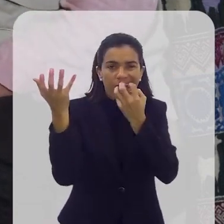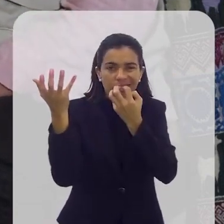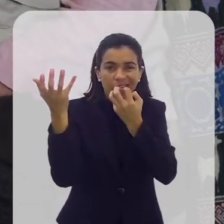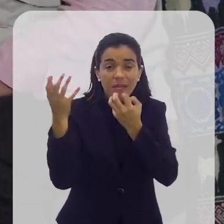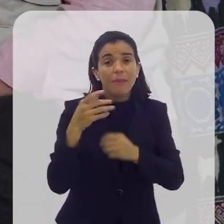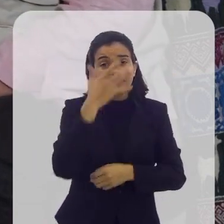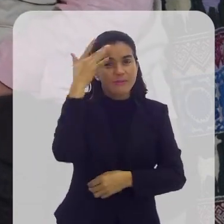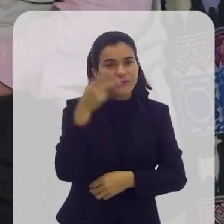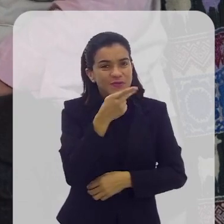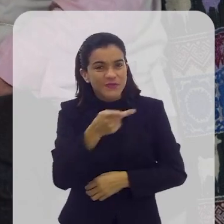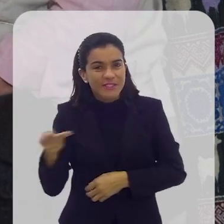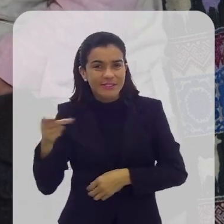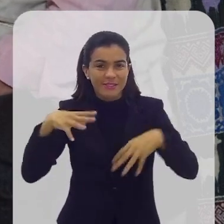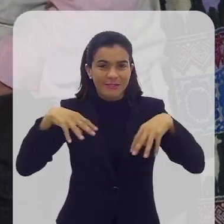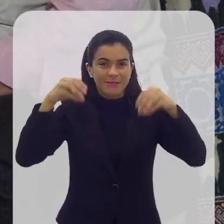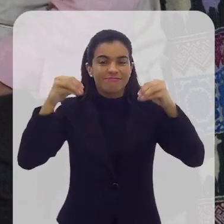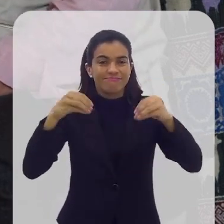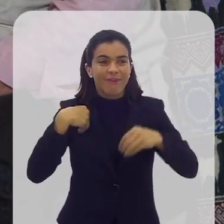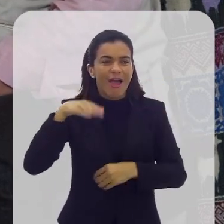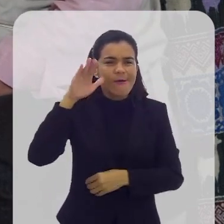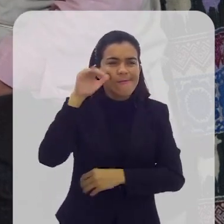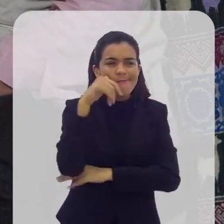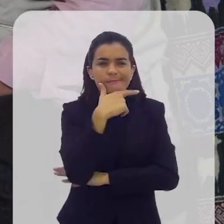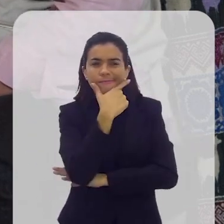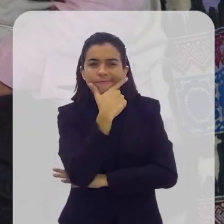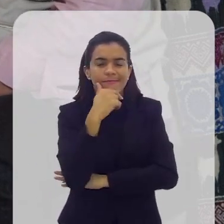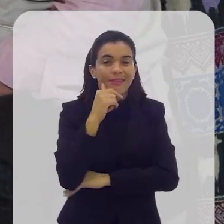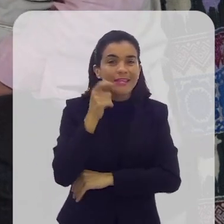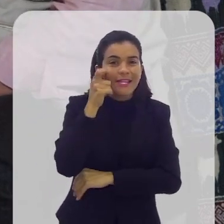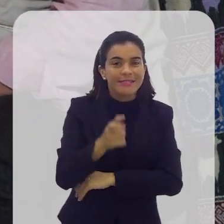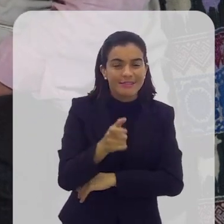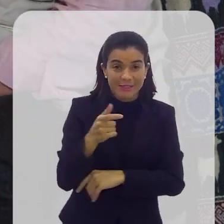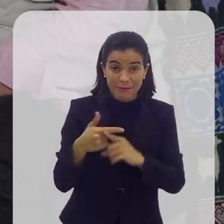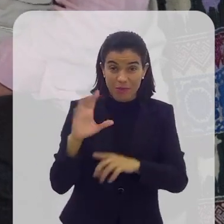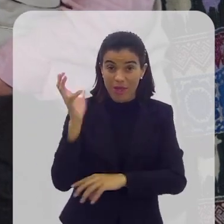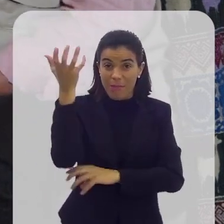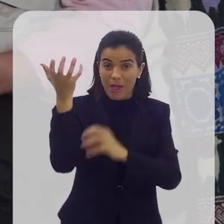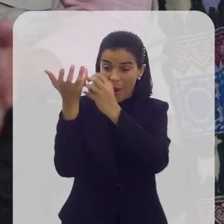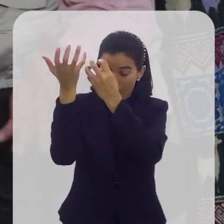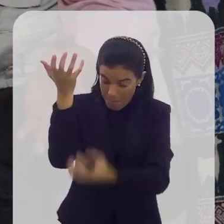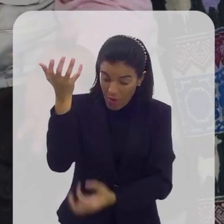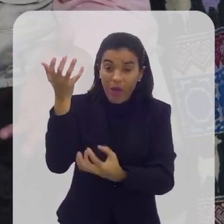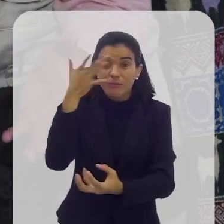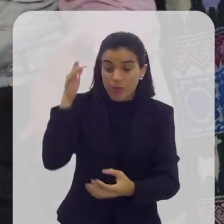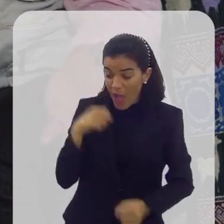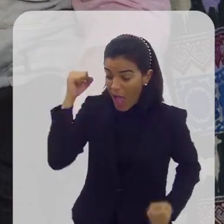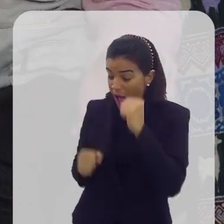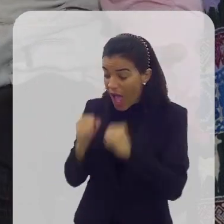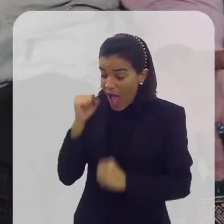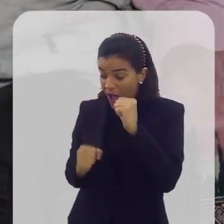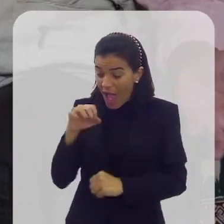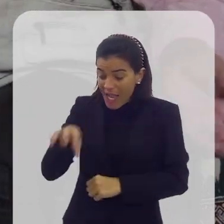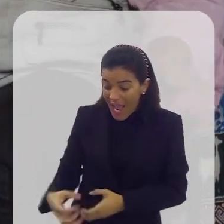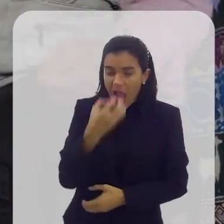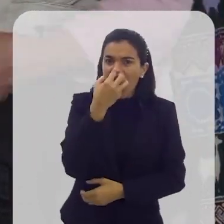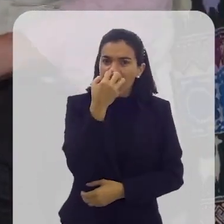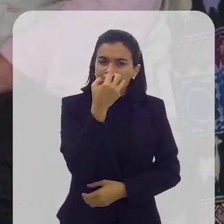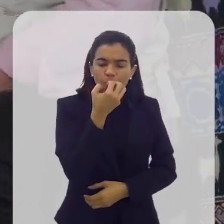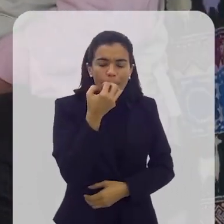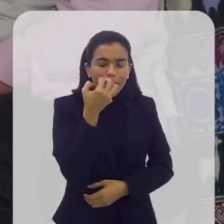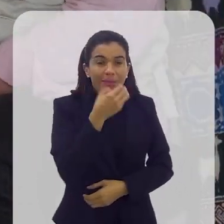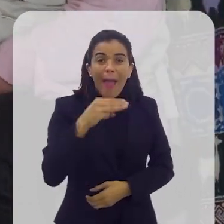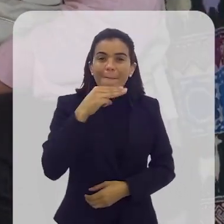para o futuro. Então ele tem uma presença muito grande aqui. A tal ponto que, no